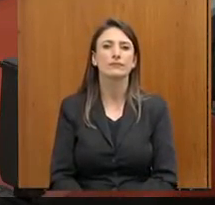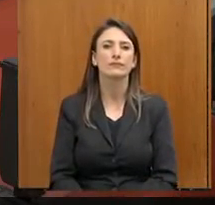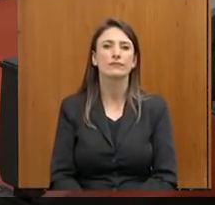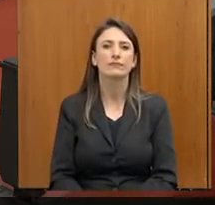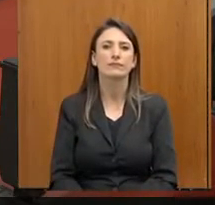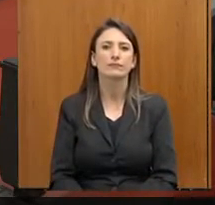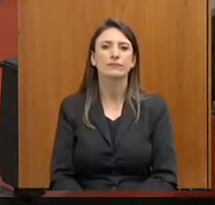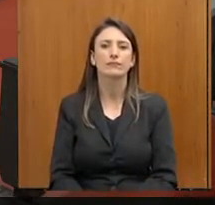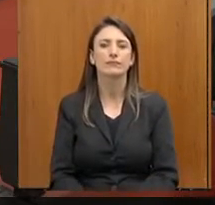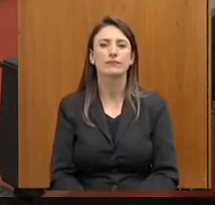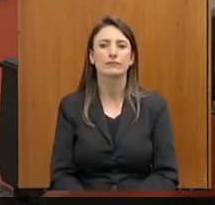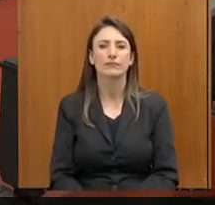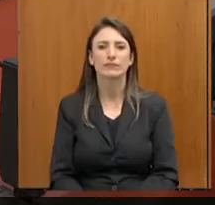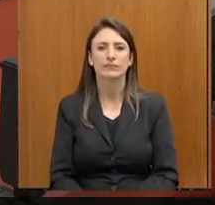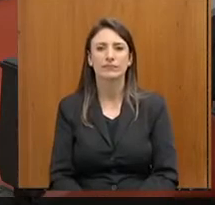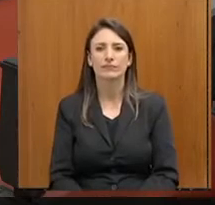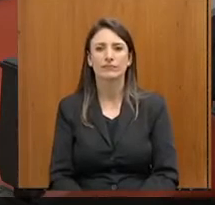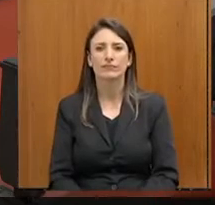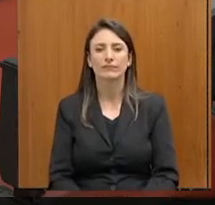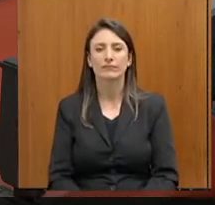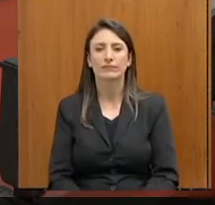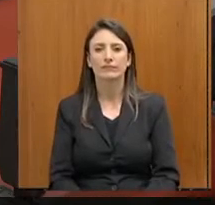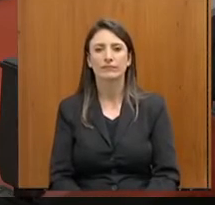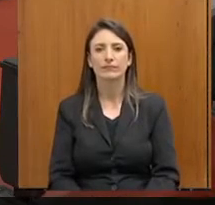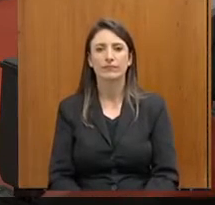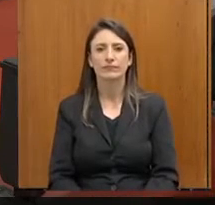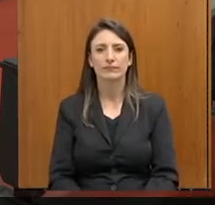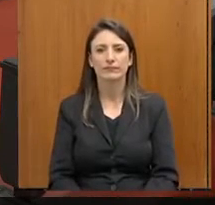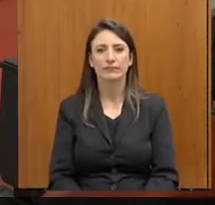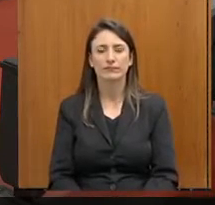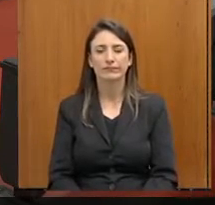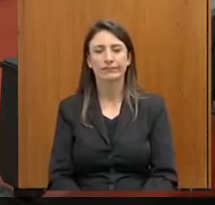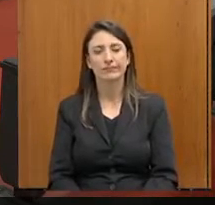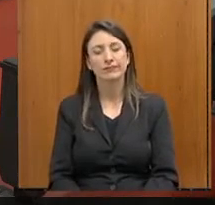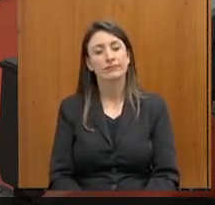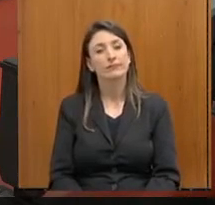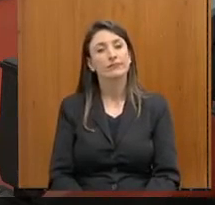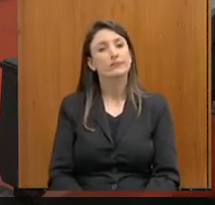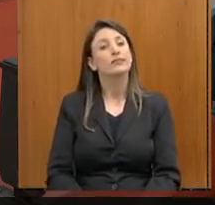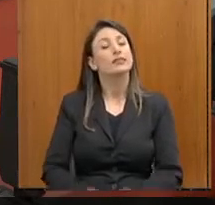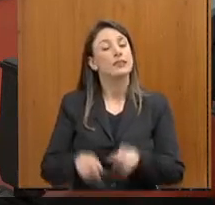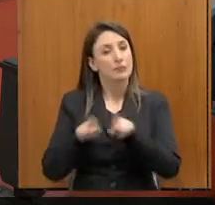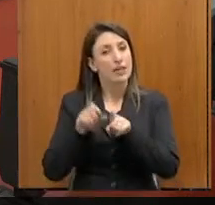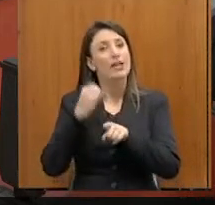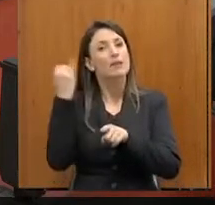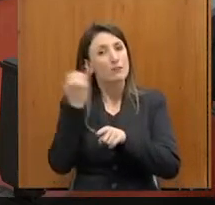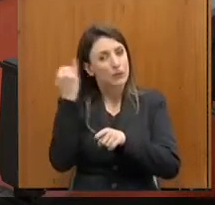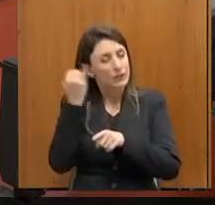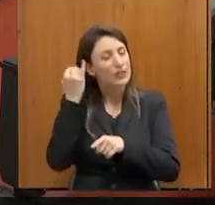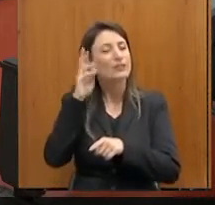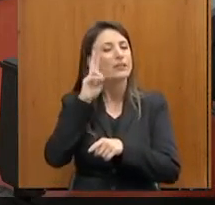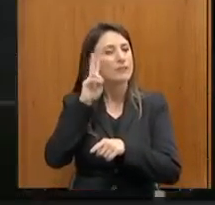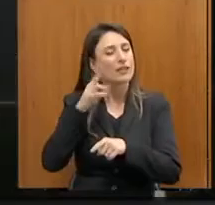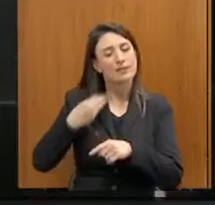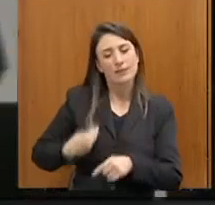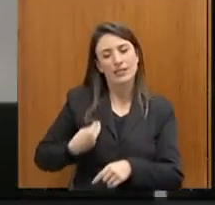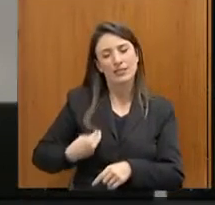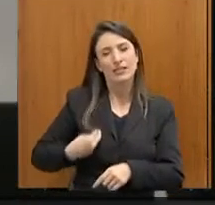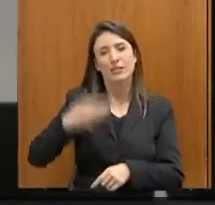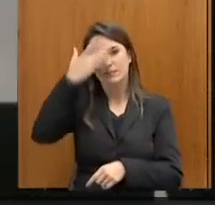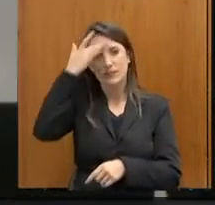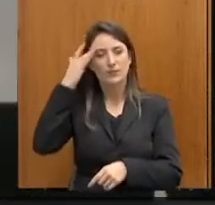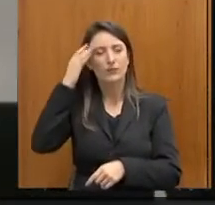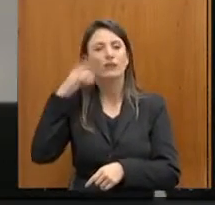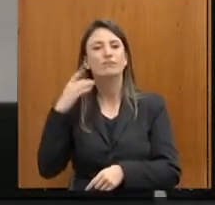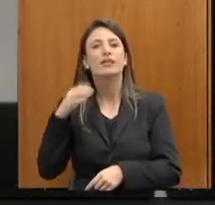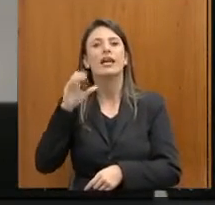tá na cara se destacando também fazendo aqui o registro das presenças da